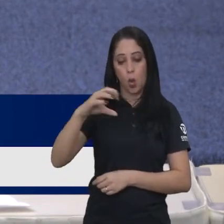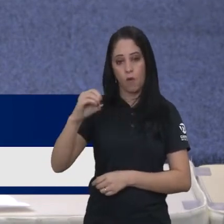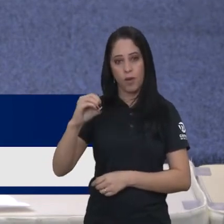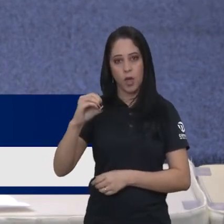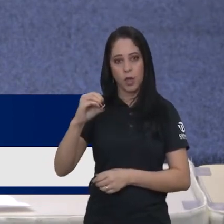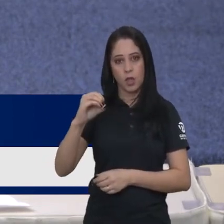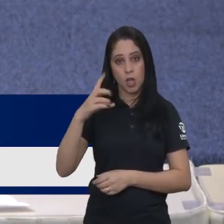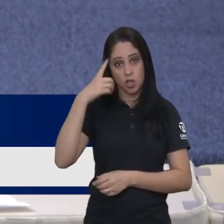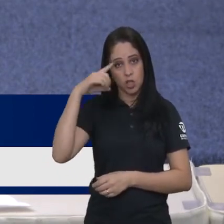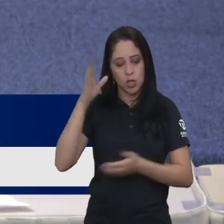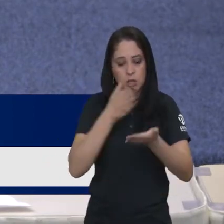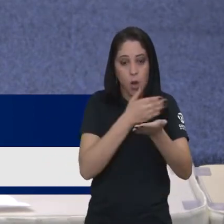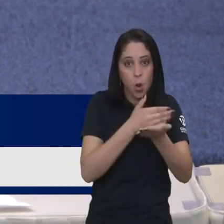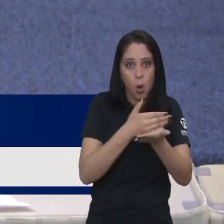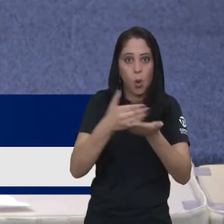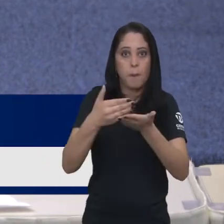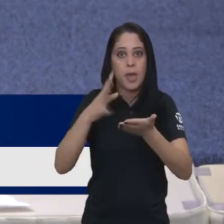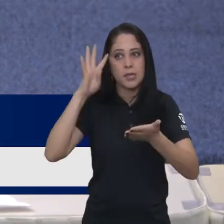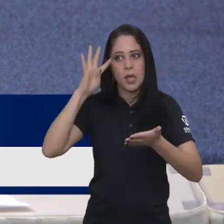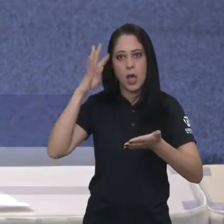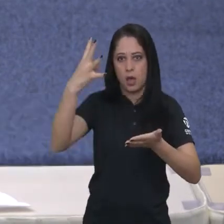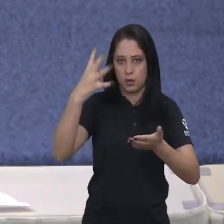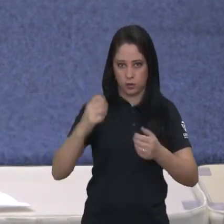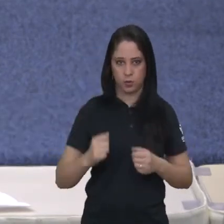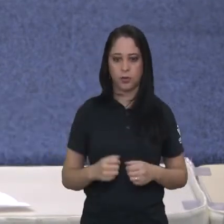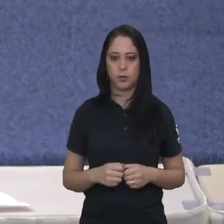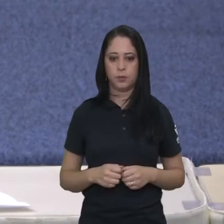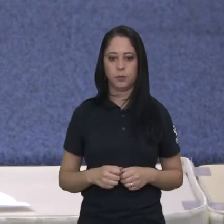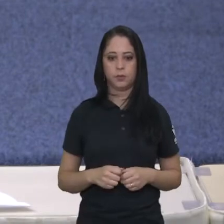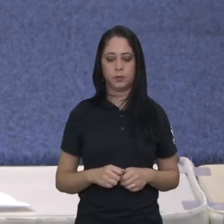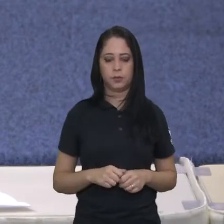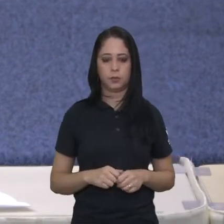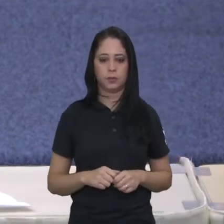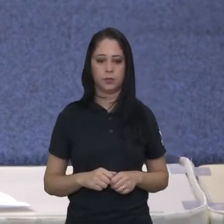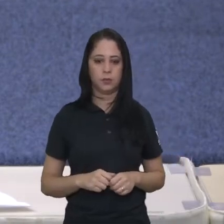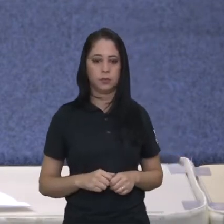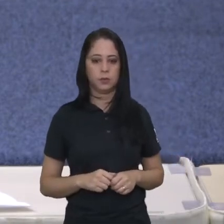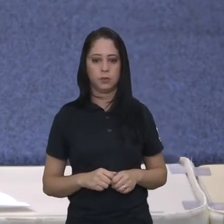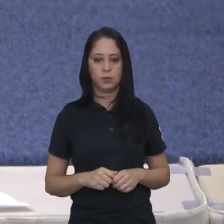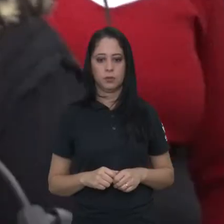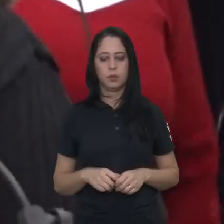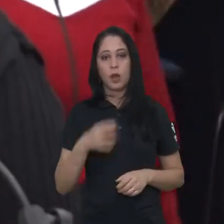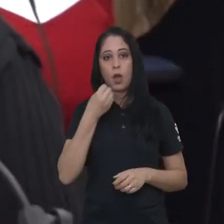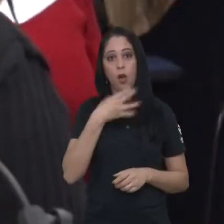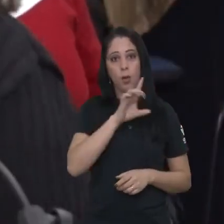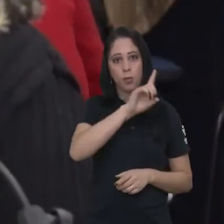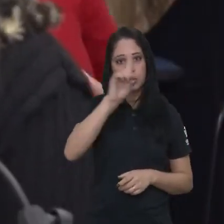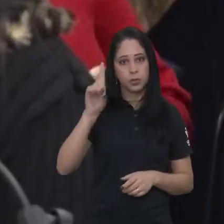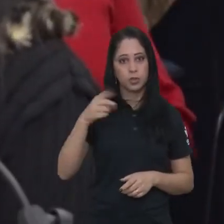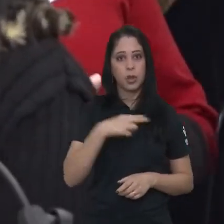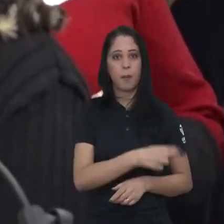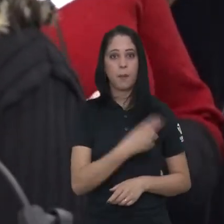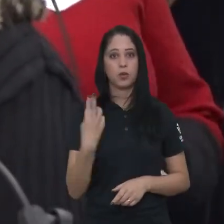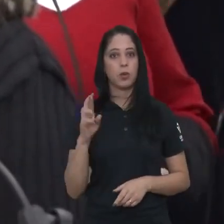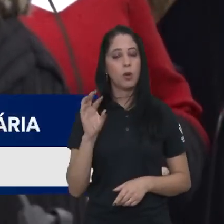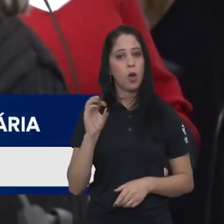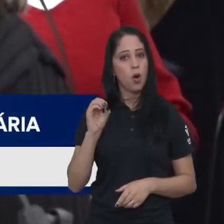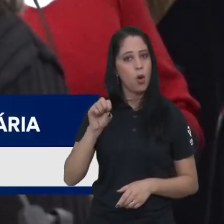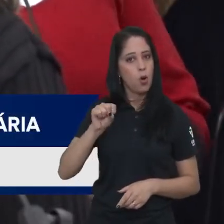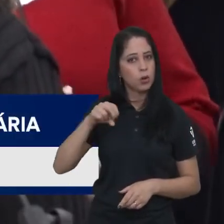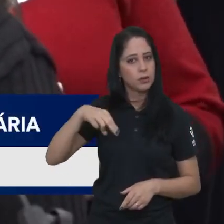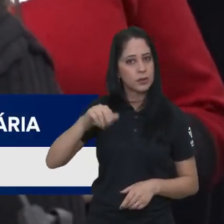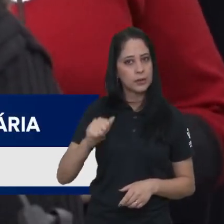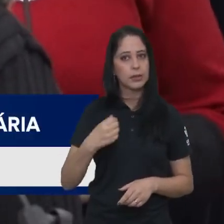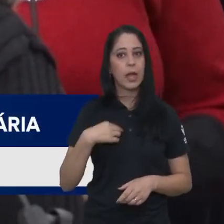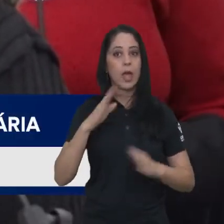gente tenha o início da resolução dos problemas com prazos estabelecidos. Pode se falar. Bom dia a todos, meu nome é Rosana,